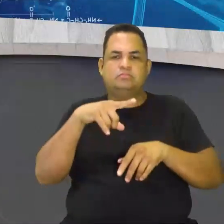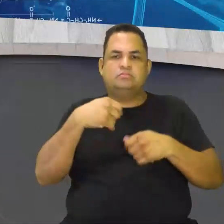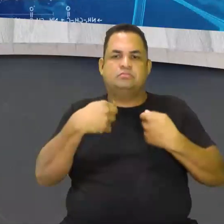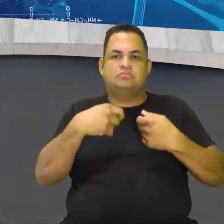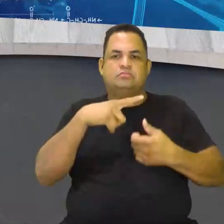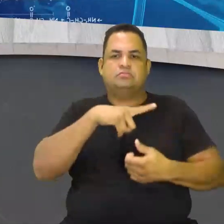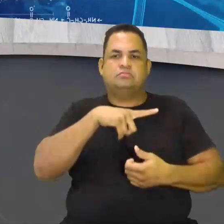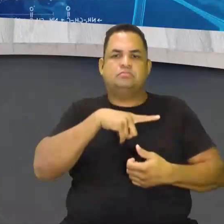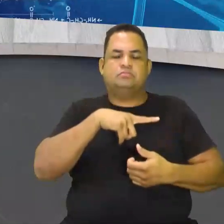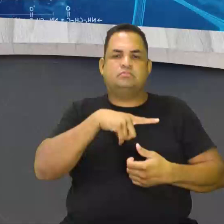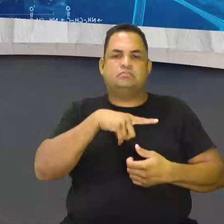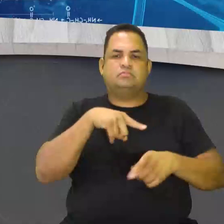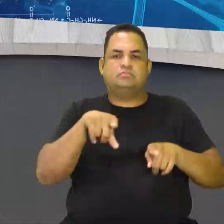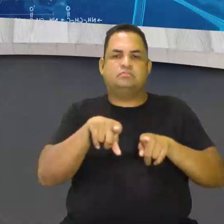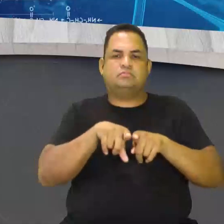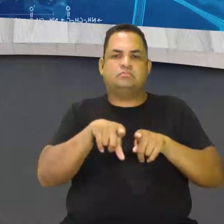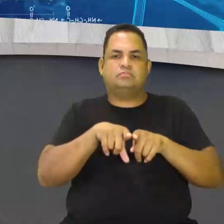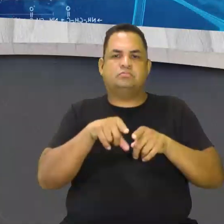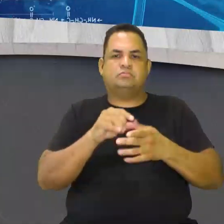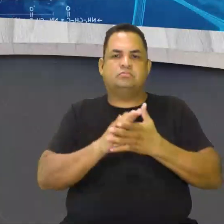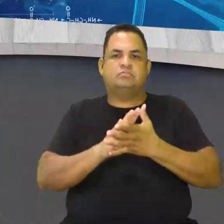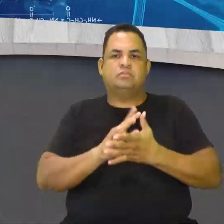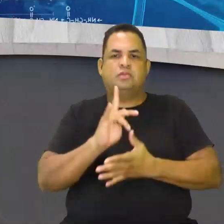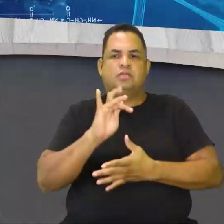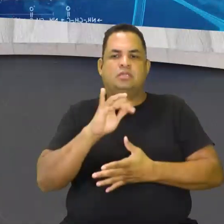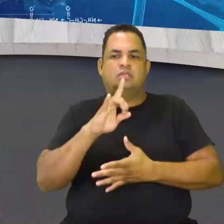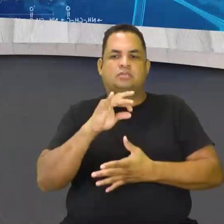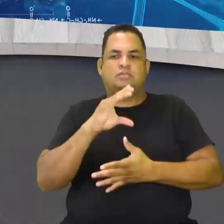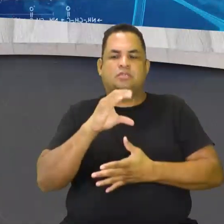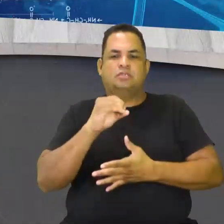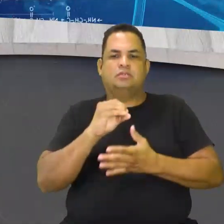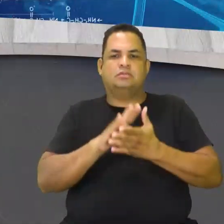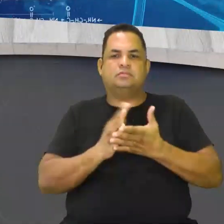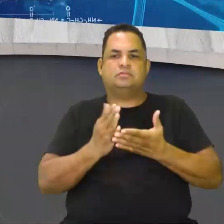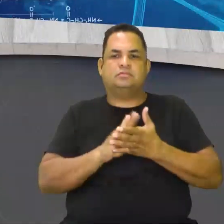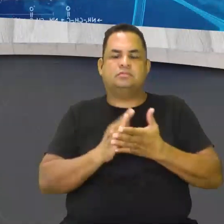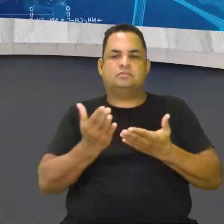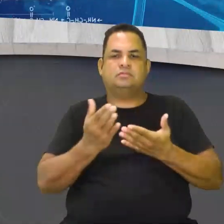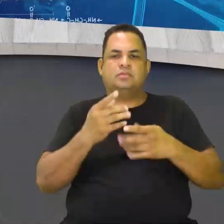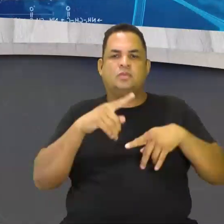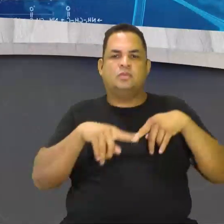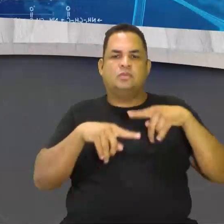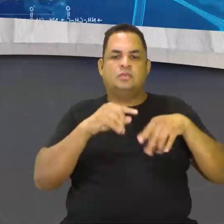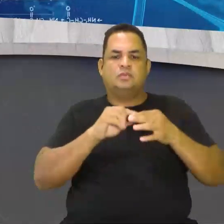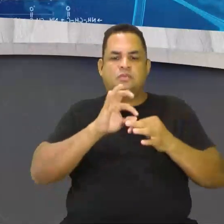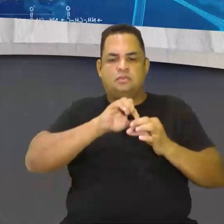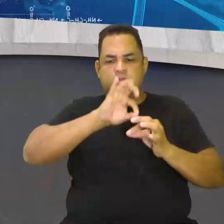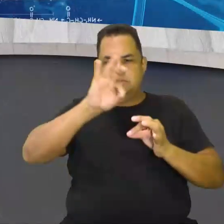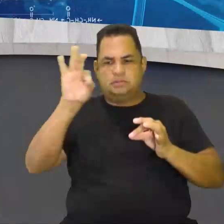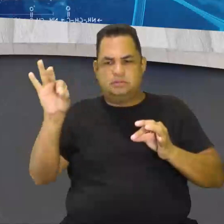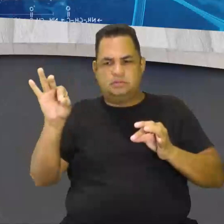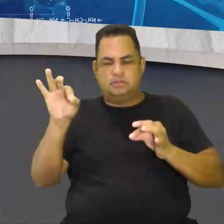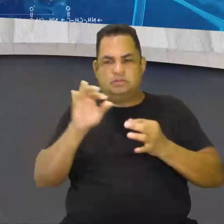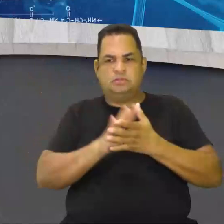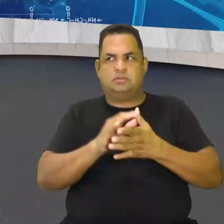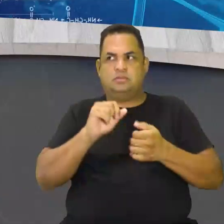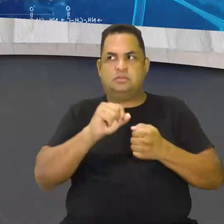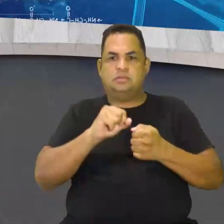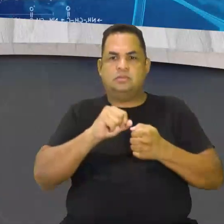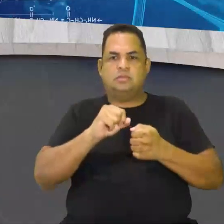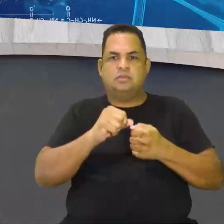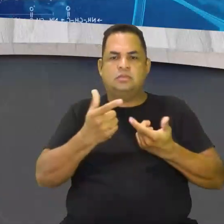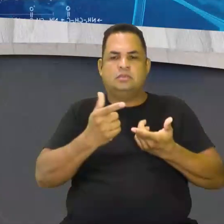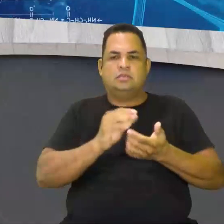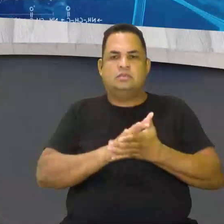ter um Kitasato, que é um Erlenmeyer, uma saída lateral para você inserir a mangueira